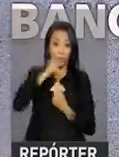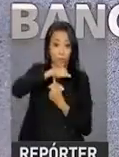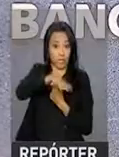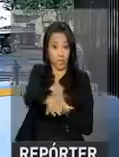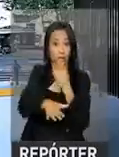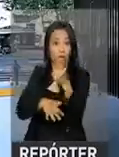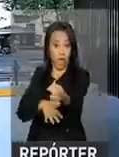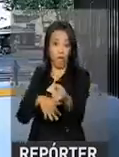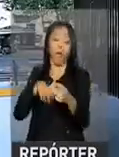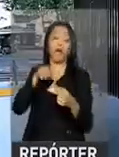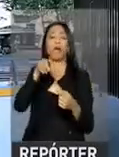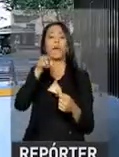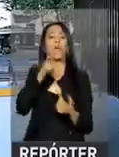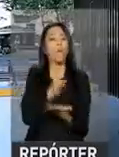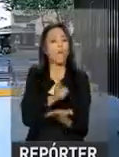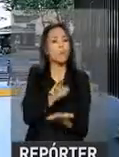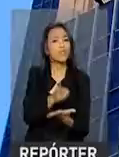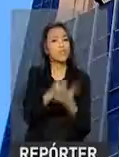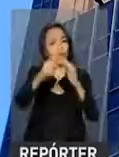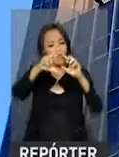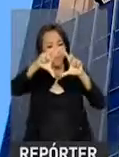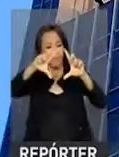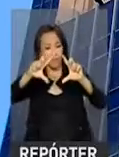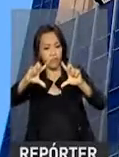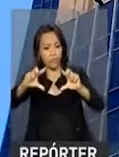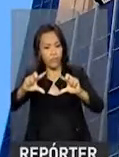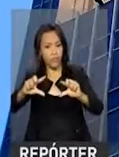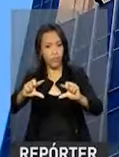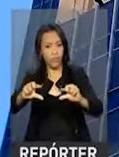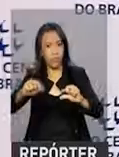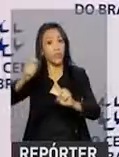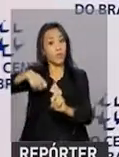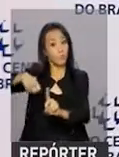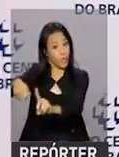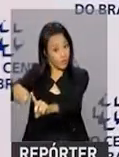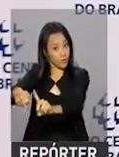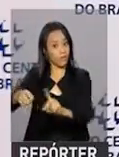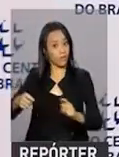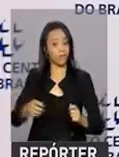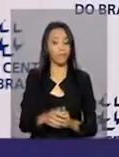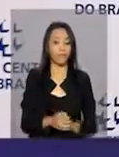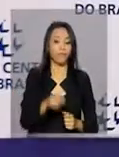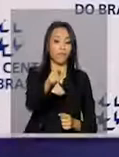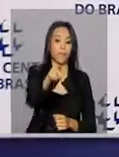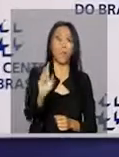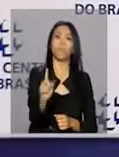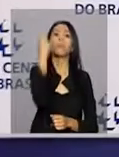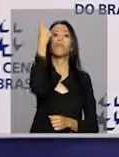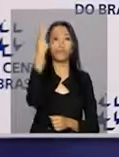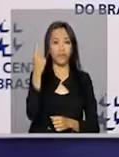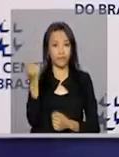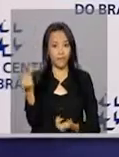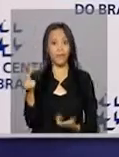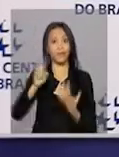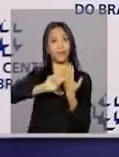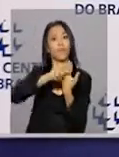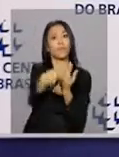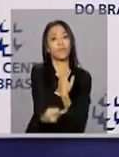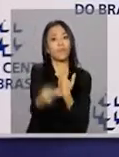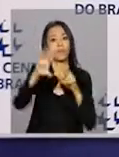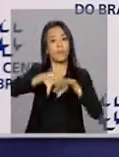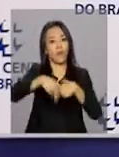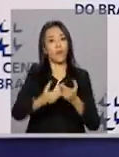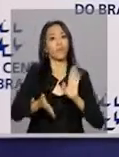tendência de continuidade da queda nos próximos meses é um primeiro resultado da medida ela deve